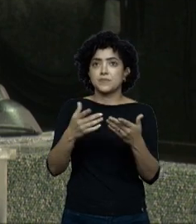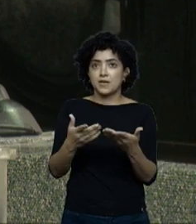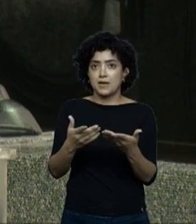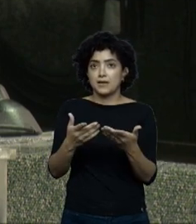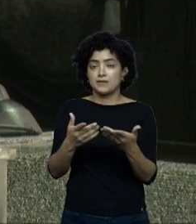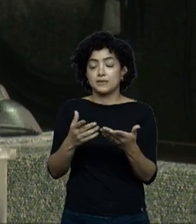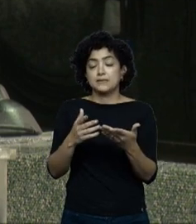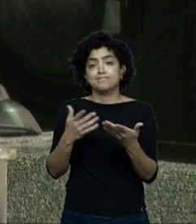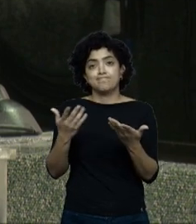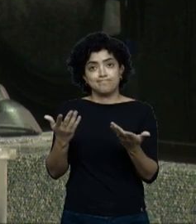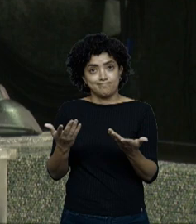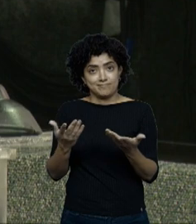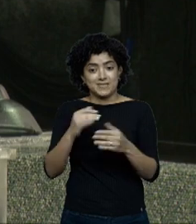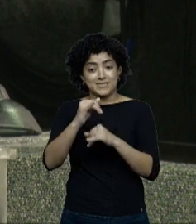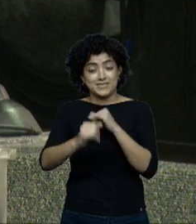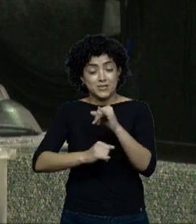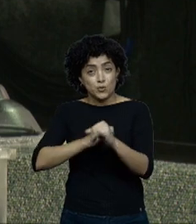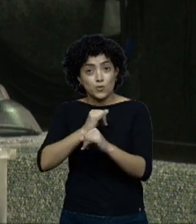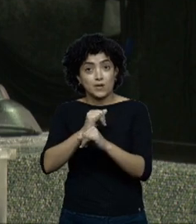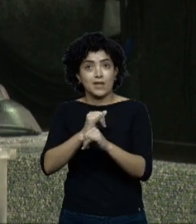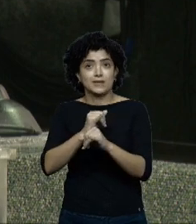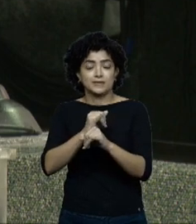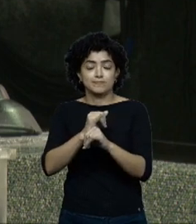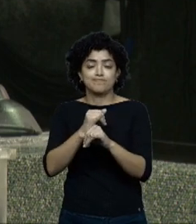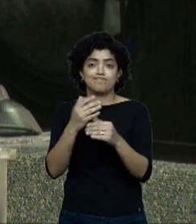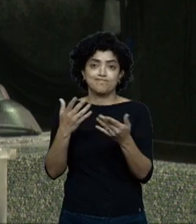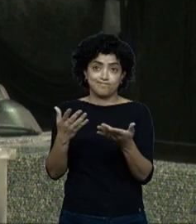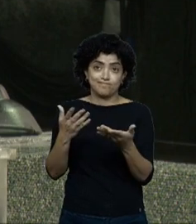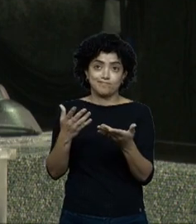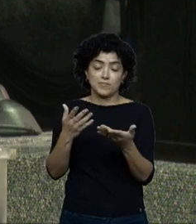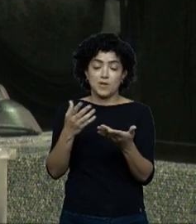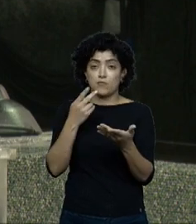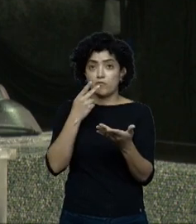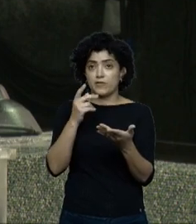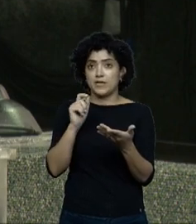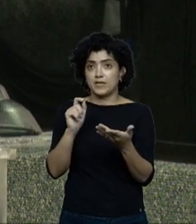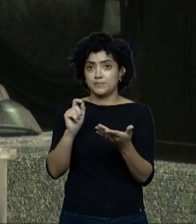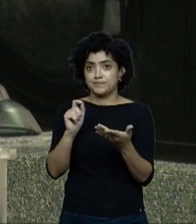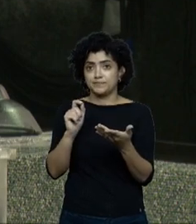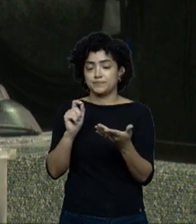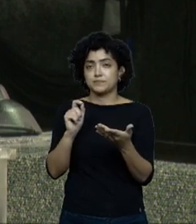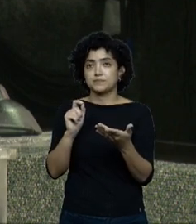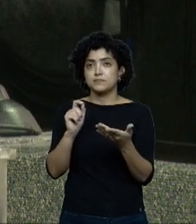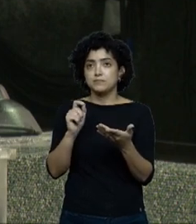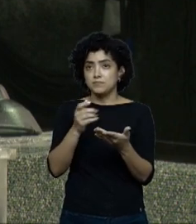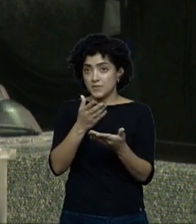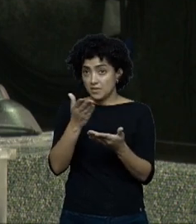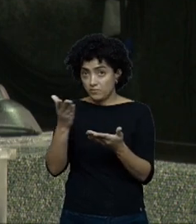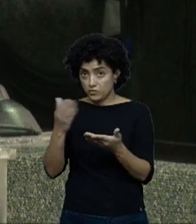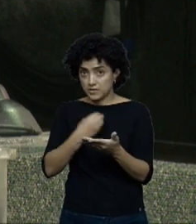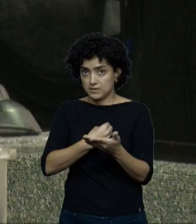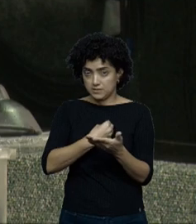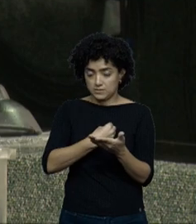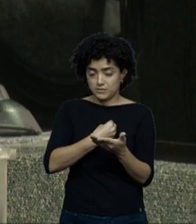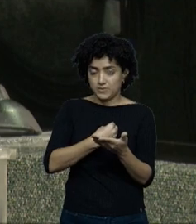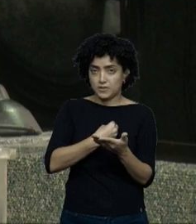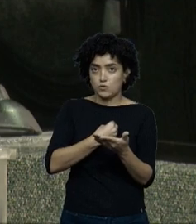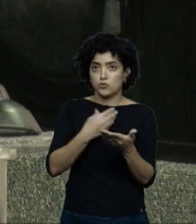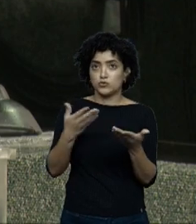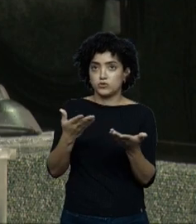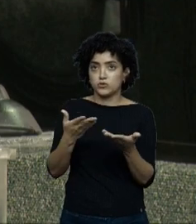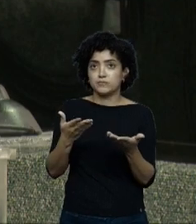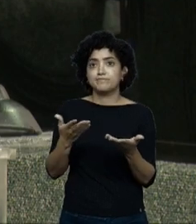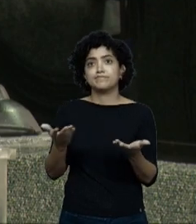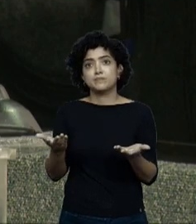da Escolha ser online eu quero dizer para o seguinte Gabriel e a todos que estão aqui de